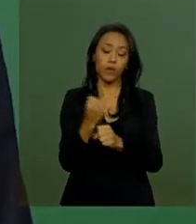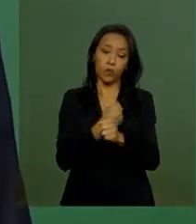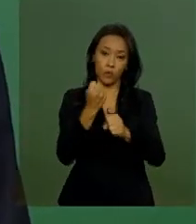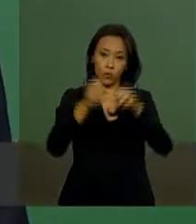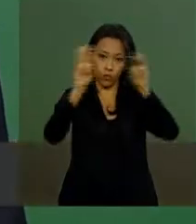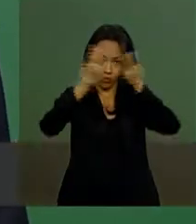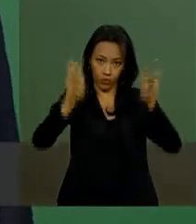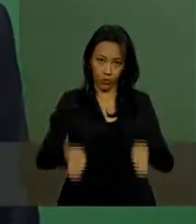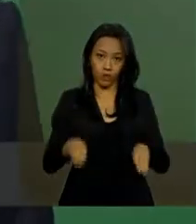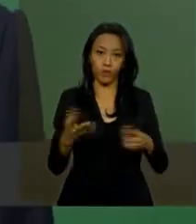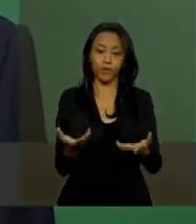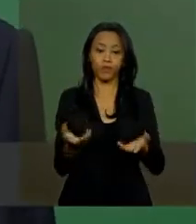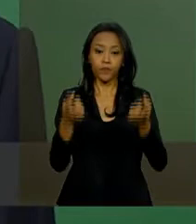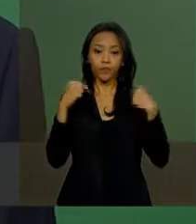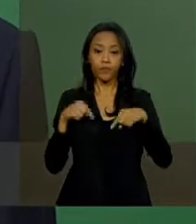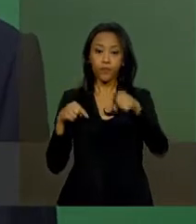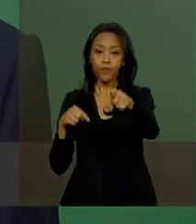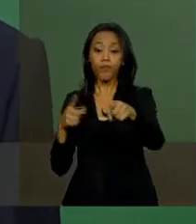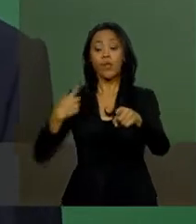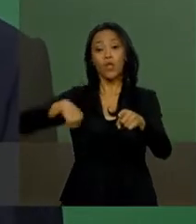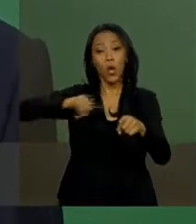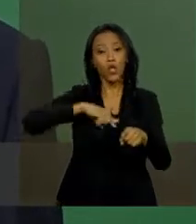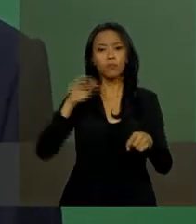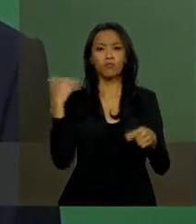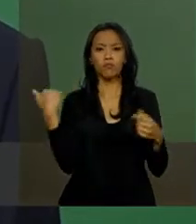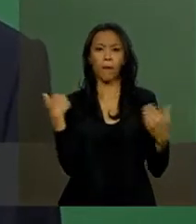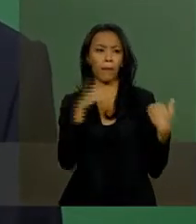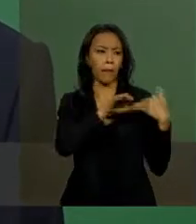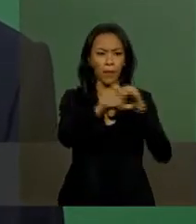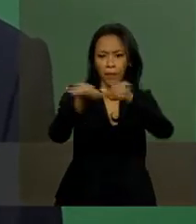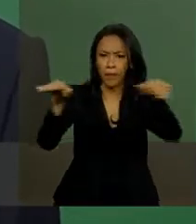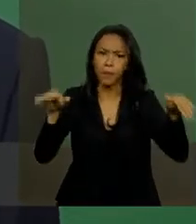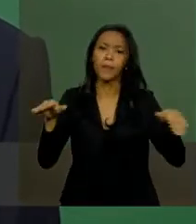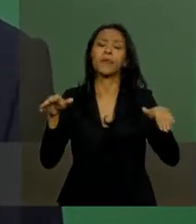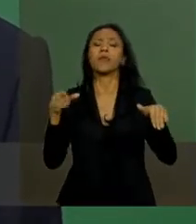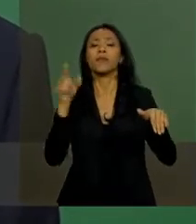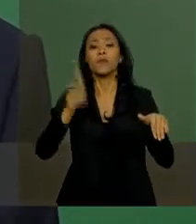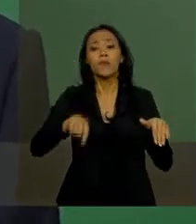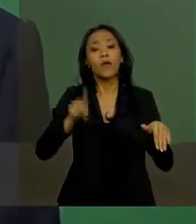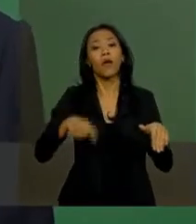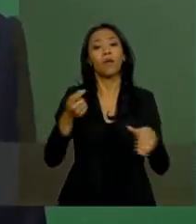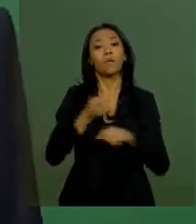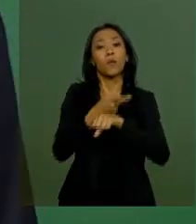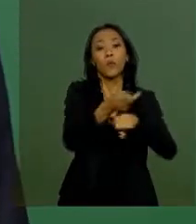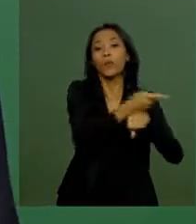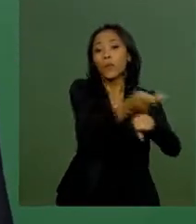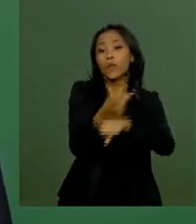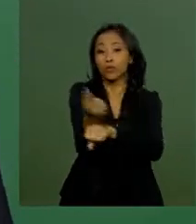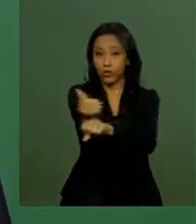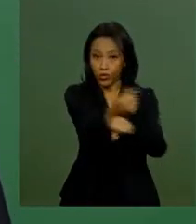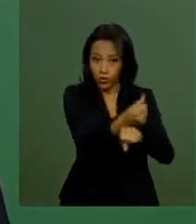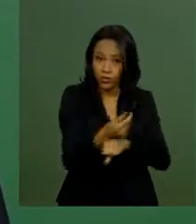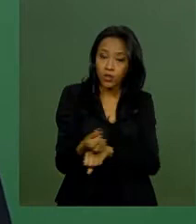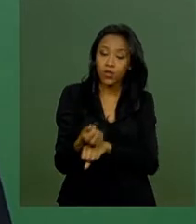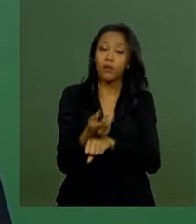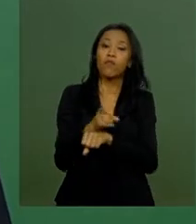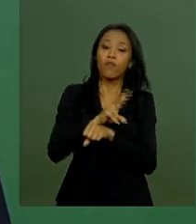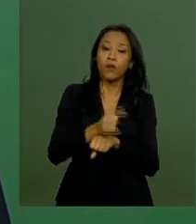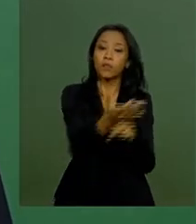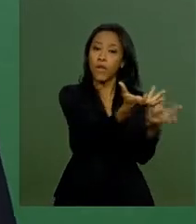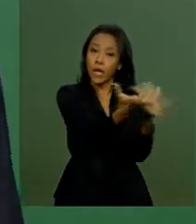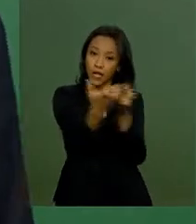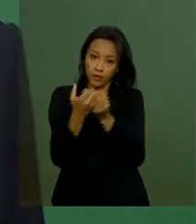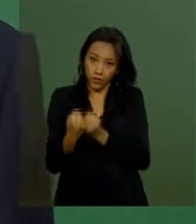legislação aqui ao fazemos a mobilização por busca de recursos também teremos a condição de recebê los é